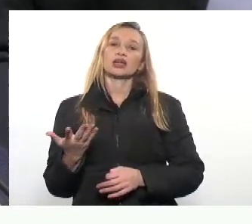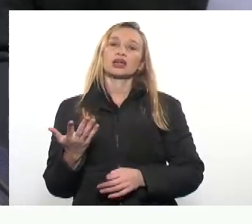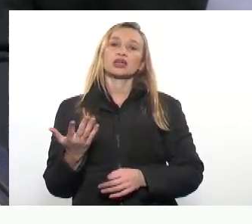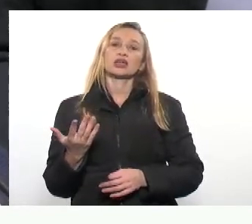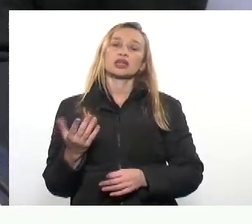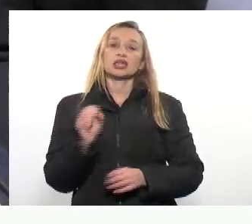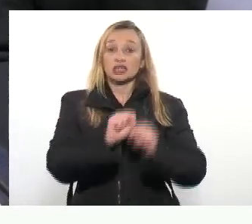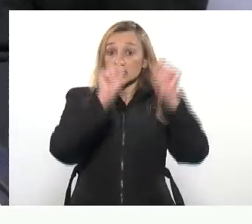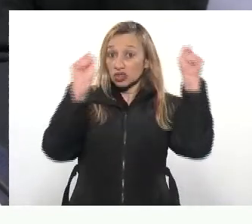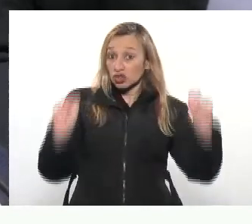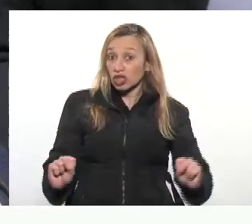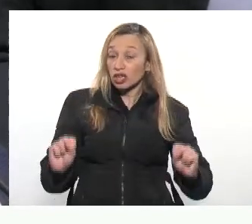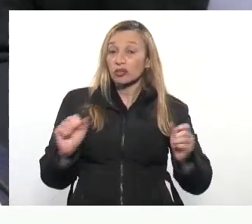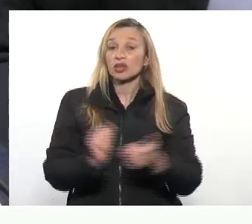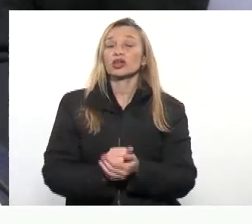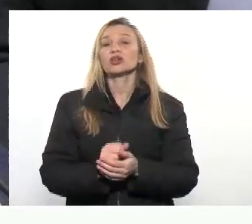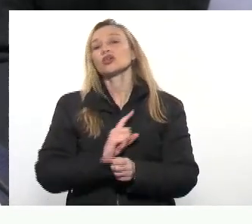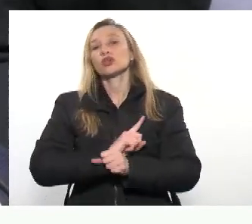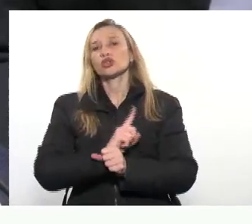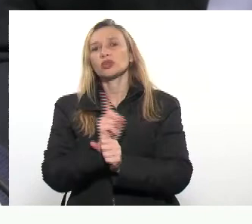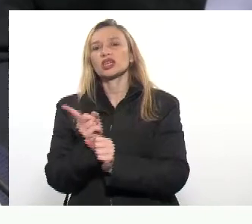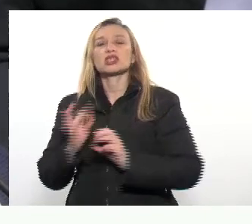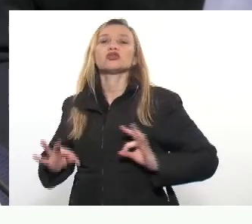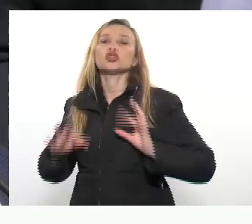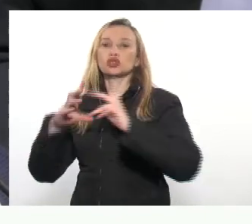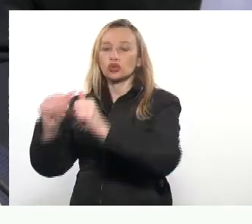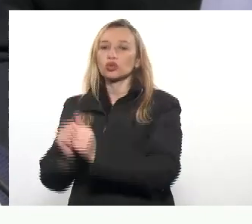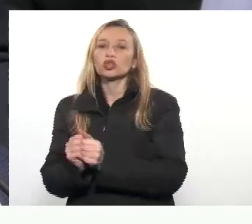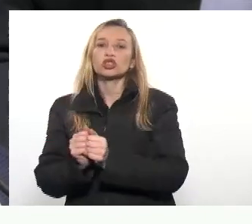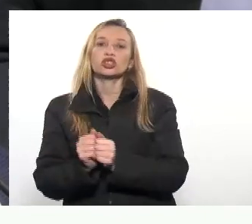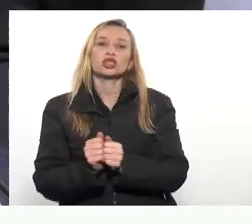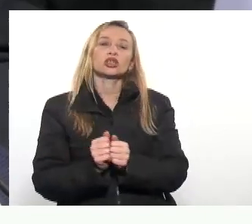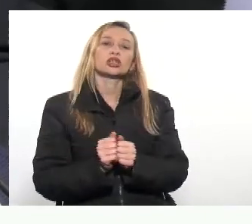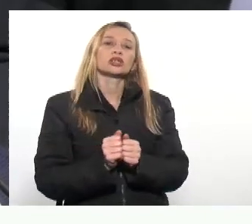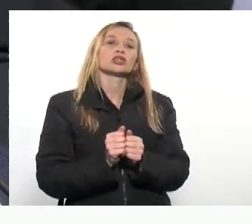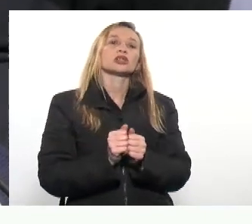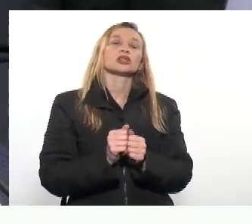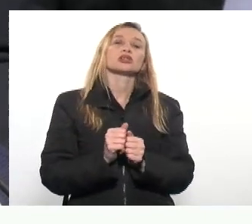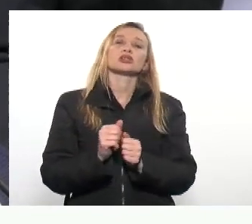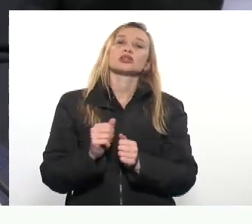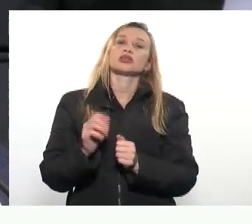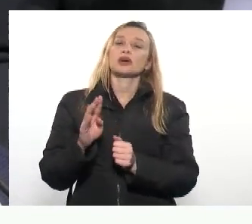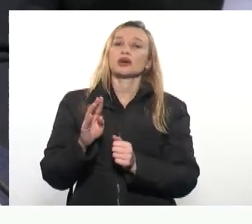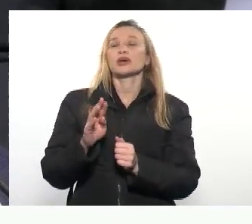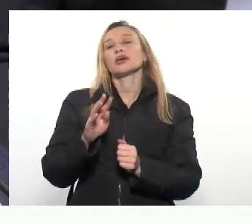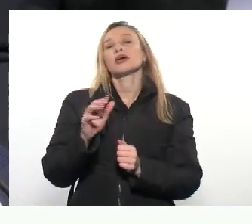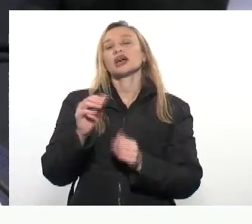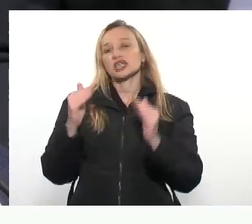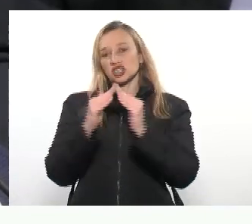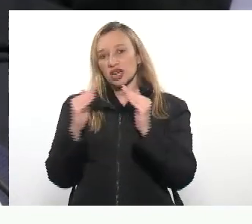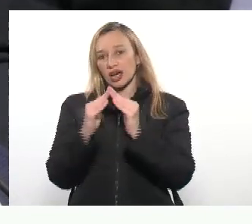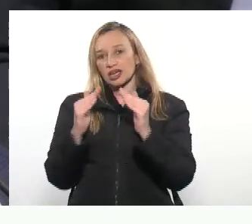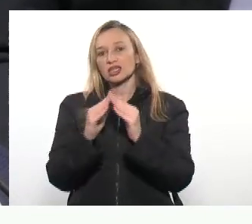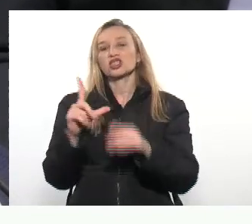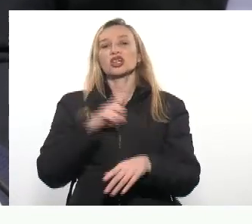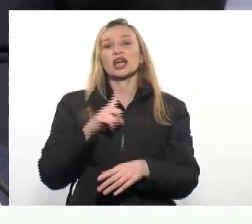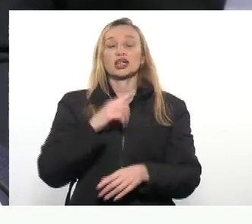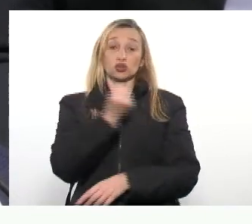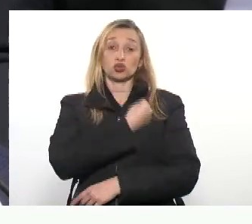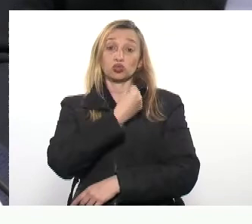esse sistema com a hidrometação de todos os barracos, tá certo? Todas as casas terão um